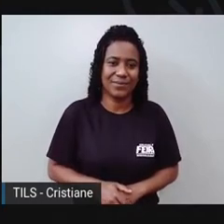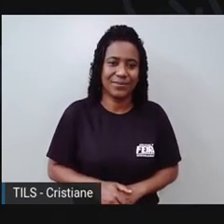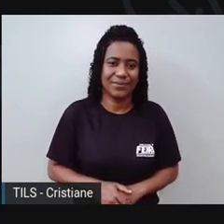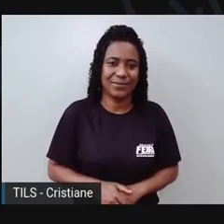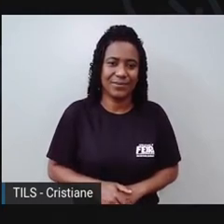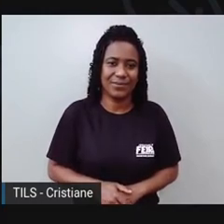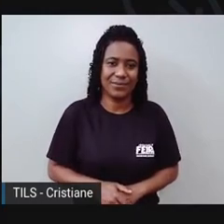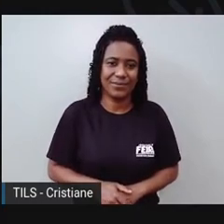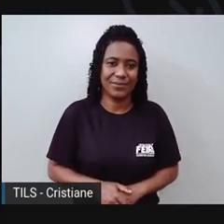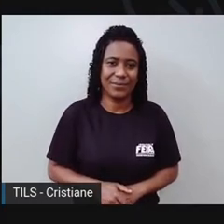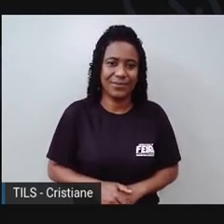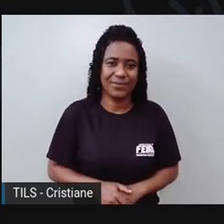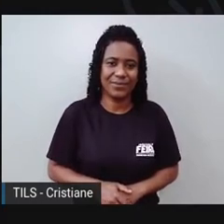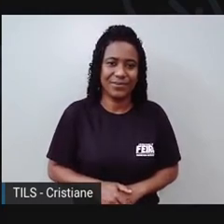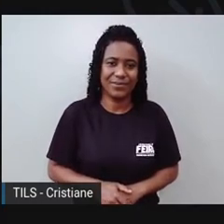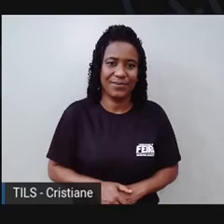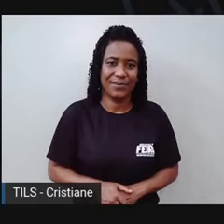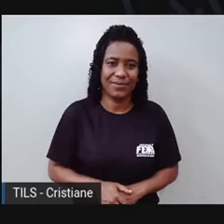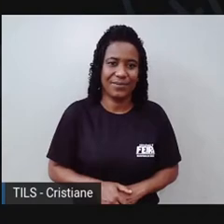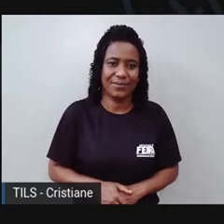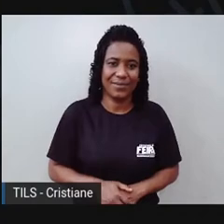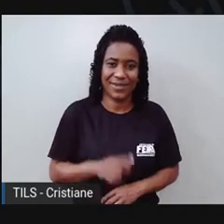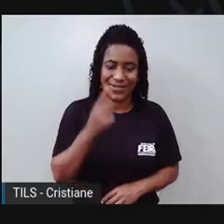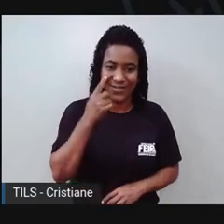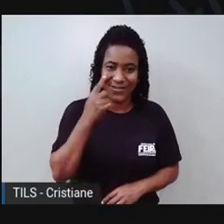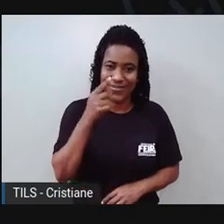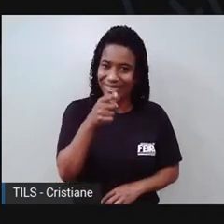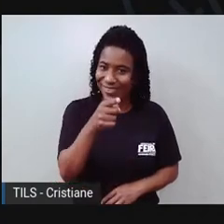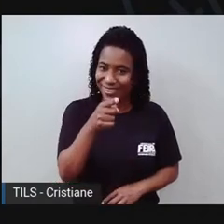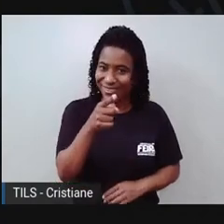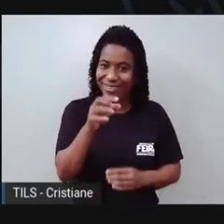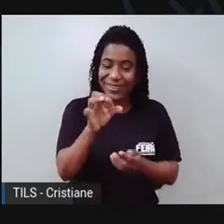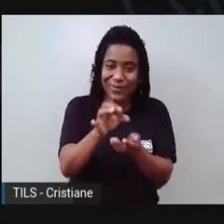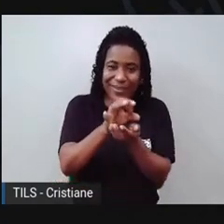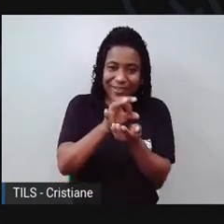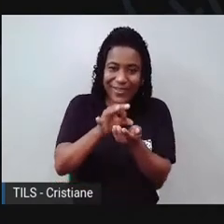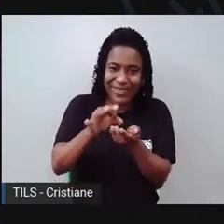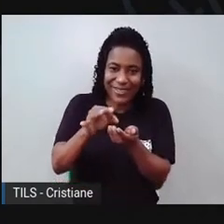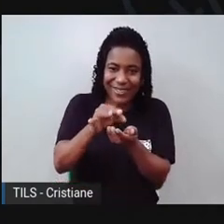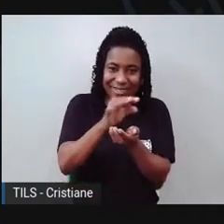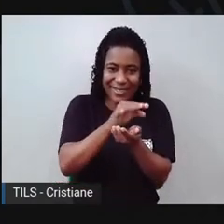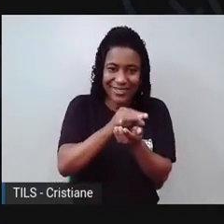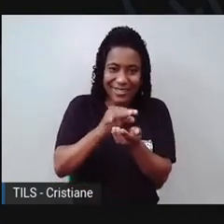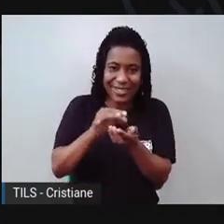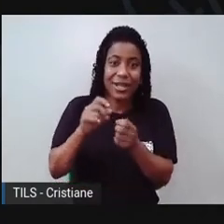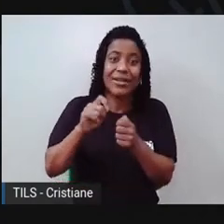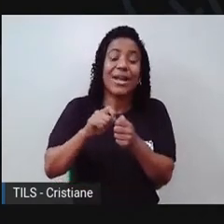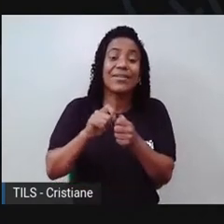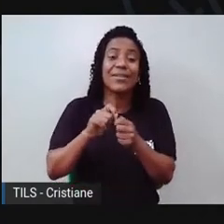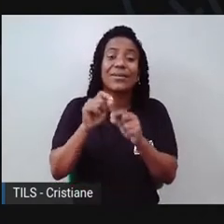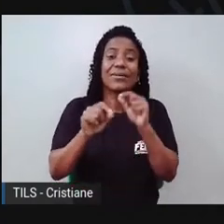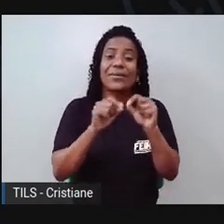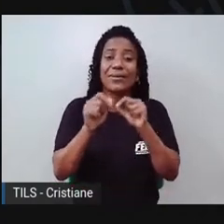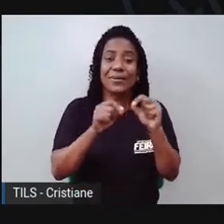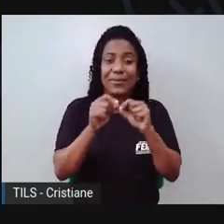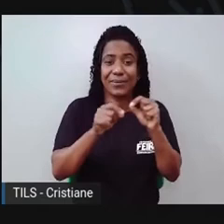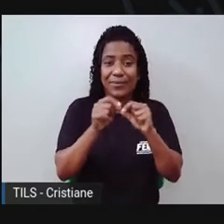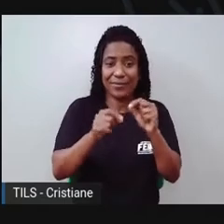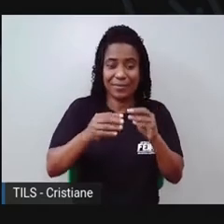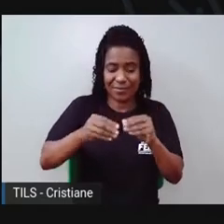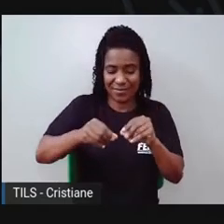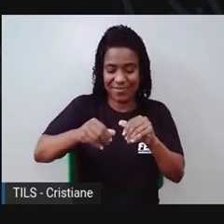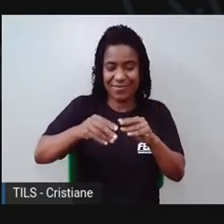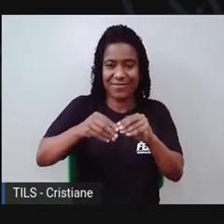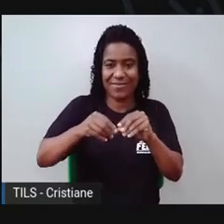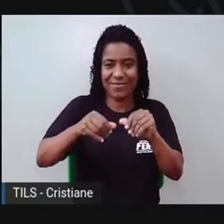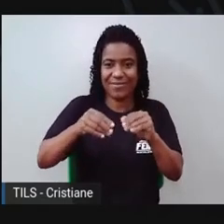Pronto, meu papel tá todo aqui. Aí ele sai assim, todo amassadinho. Mas a gente vai, ó, dissolver todas